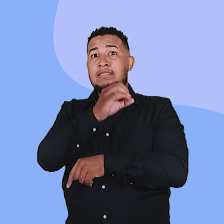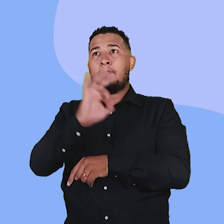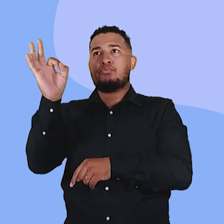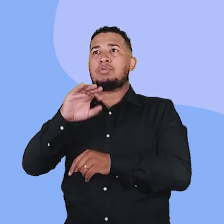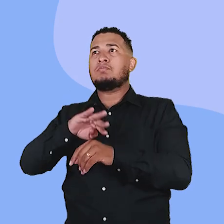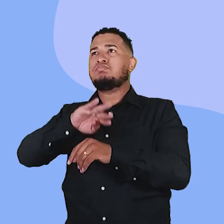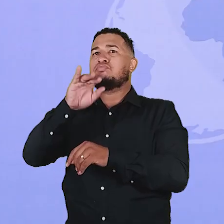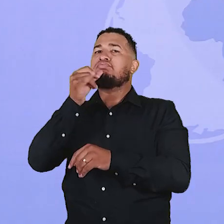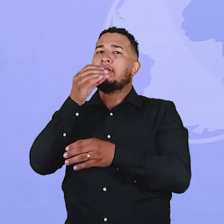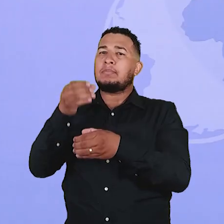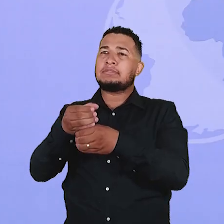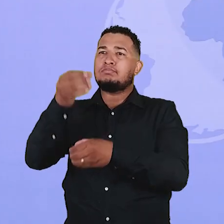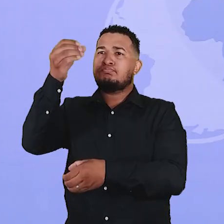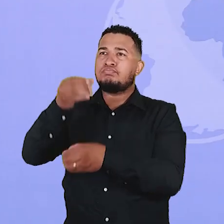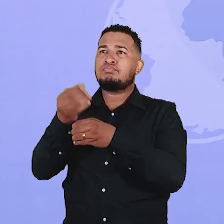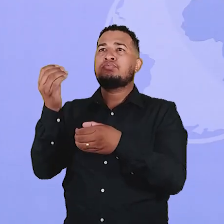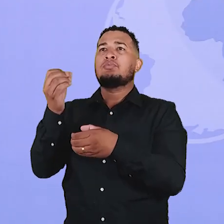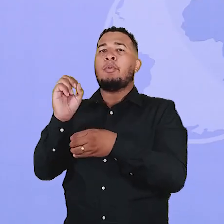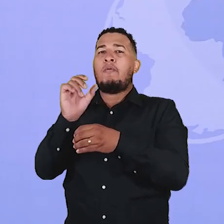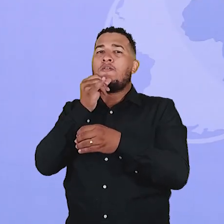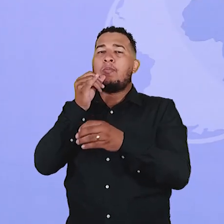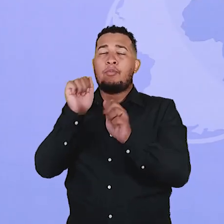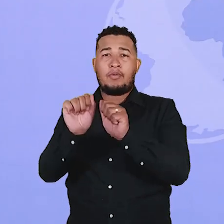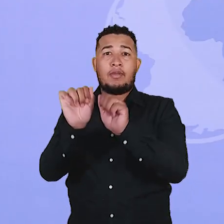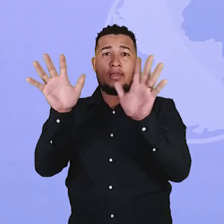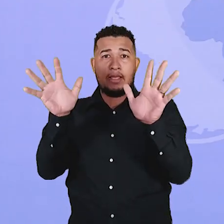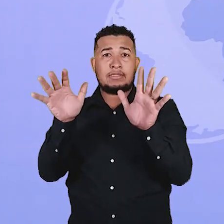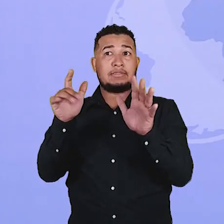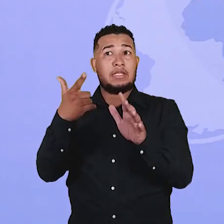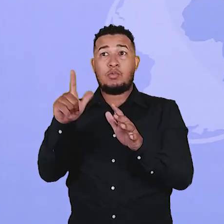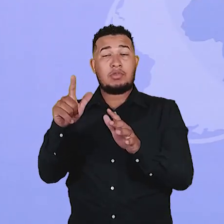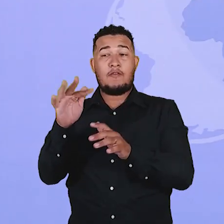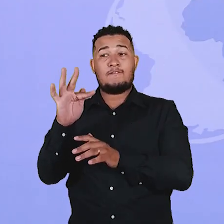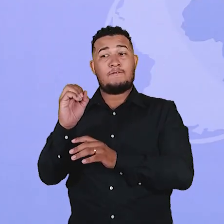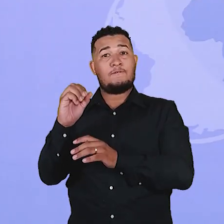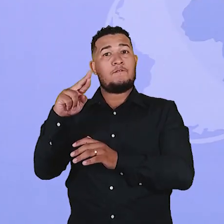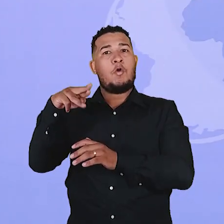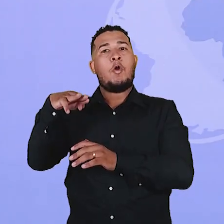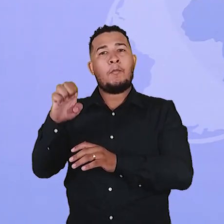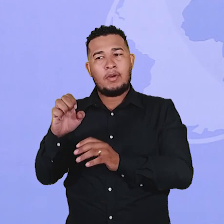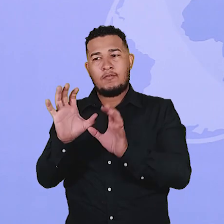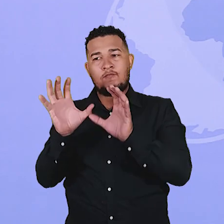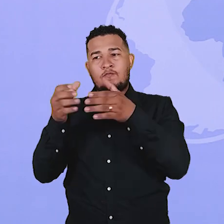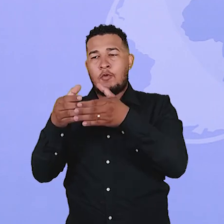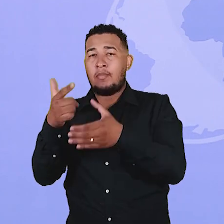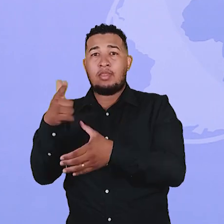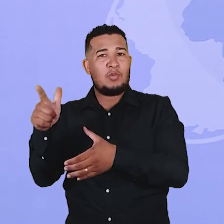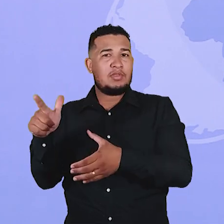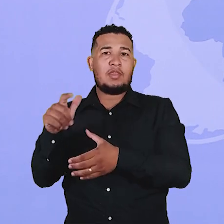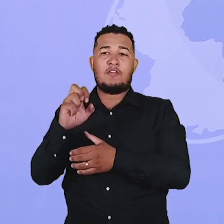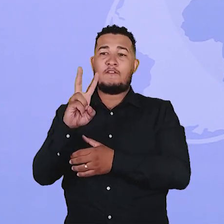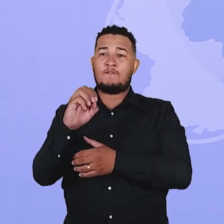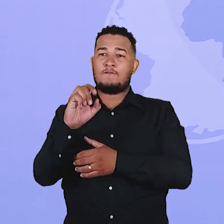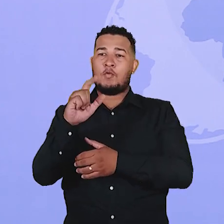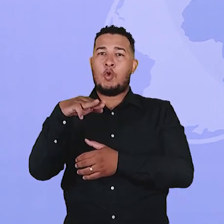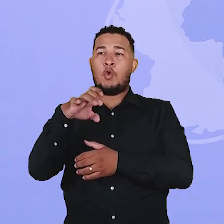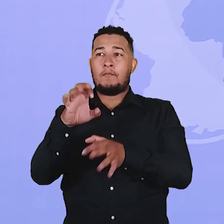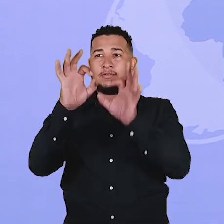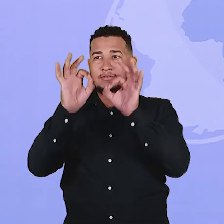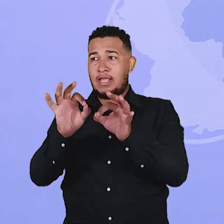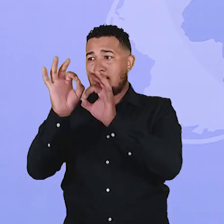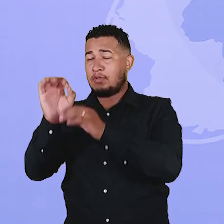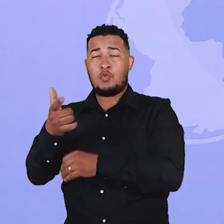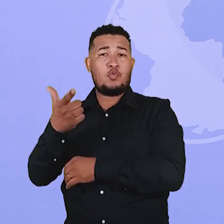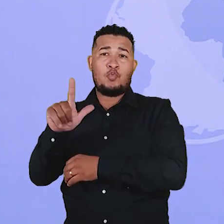essa forma. Ou seja, um gás ele não possui nem forma e nem volume definido. Eu